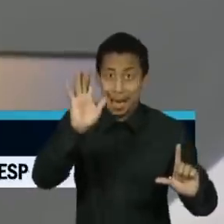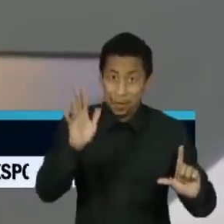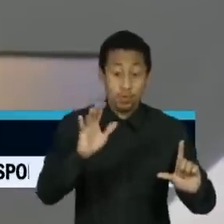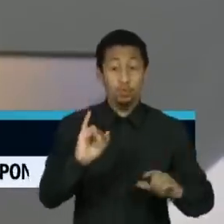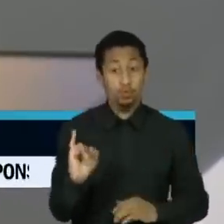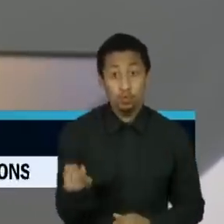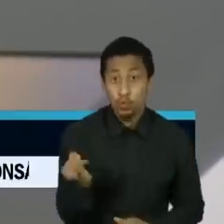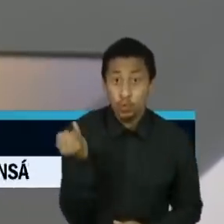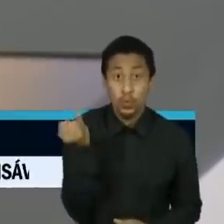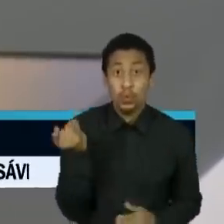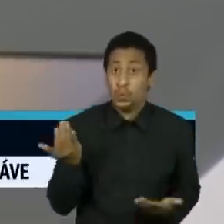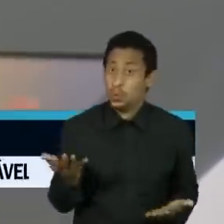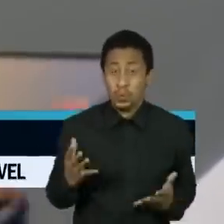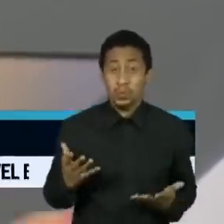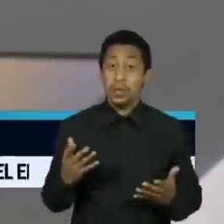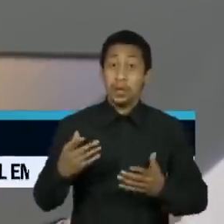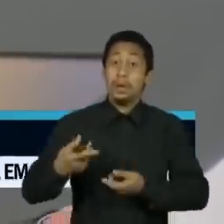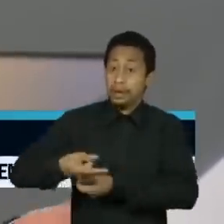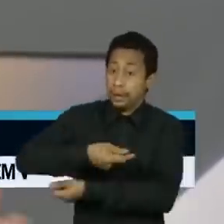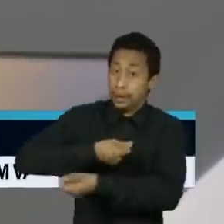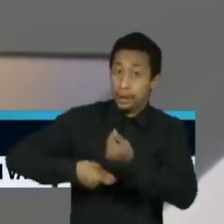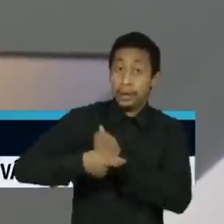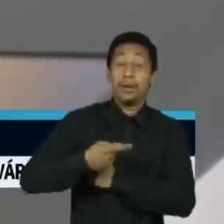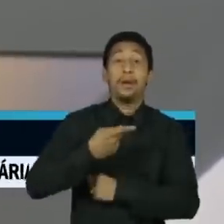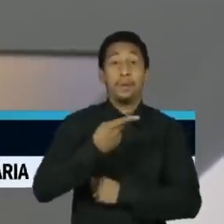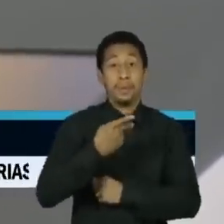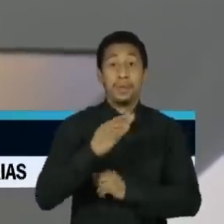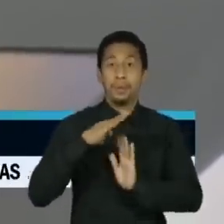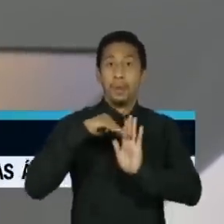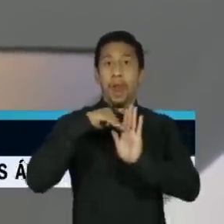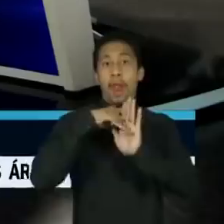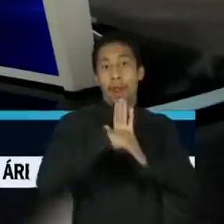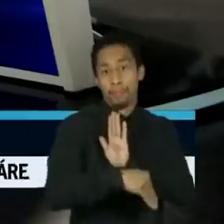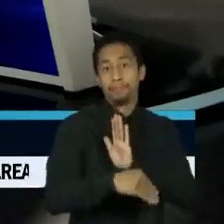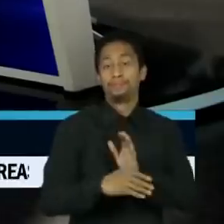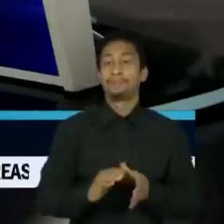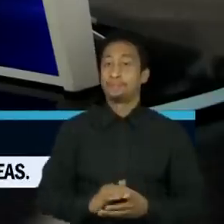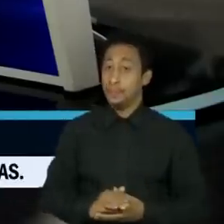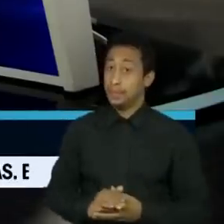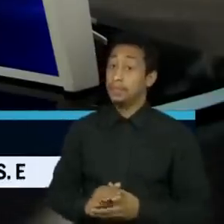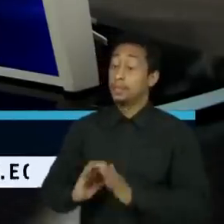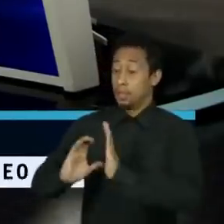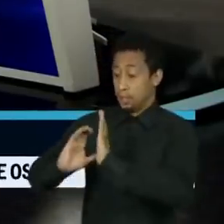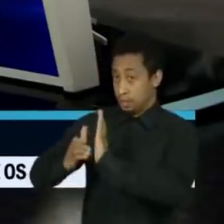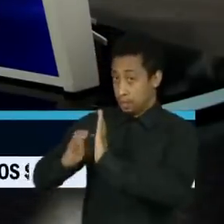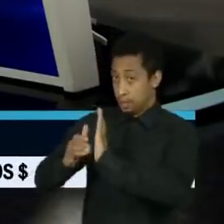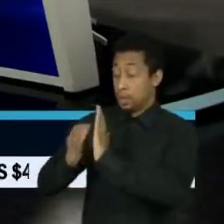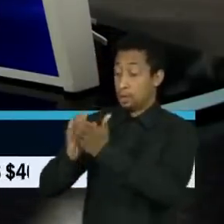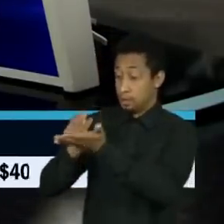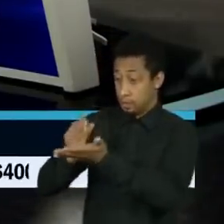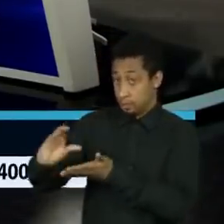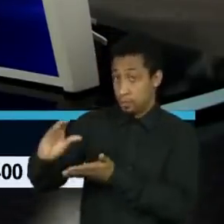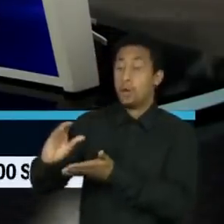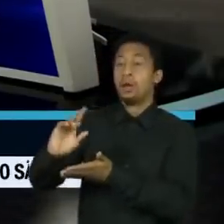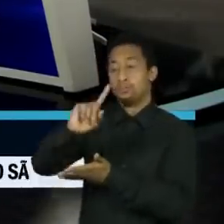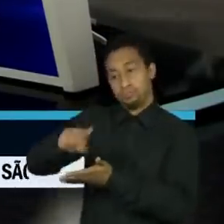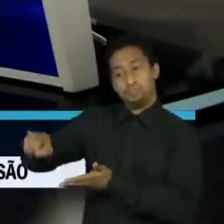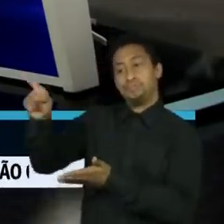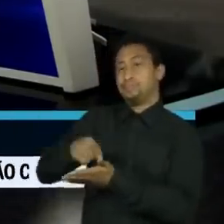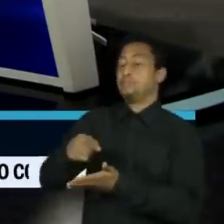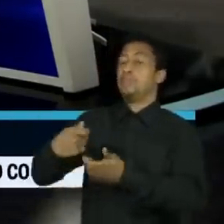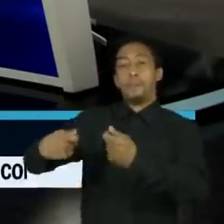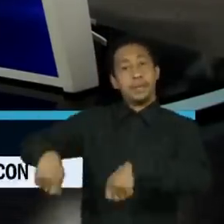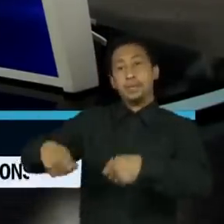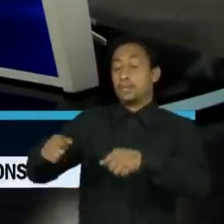inflacionárias estão subindo e a projeção de crescimento caindo. Queria cortar o fundo partidário, né? Aí ninguém ia quer. Sobrar dinheiro.